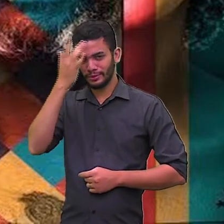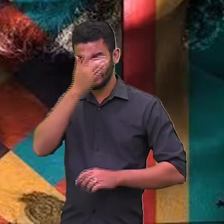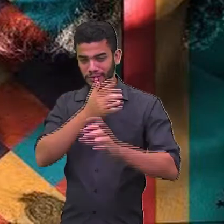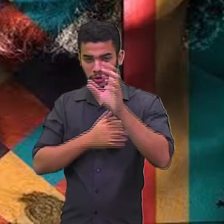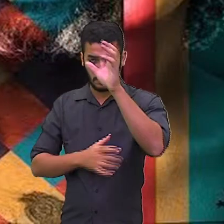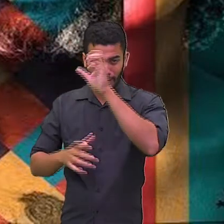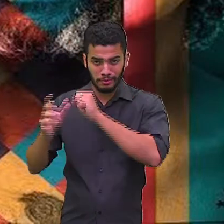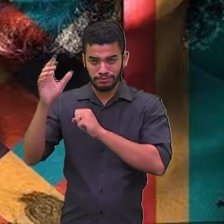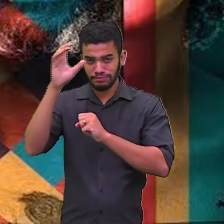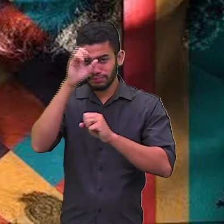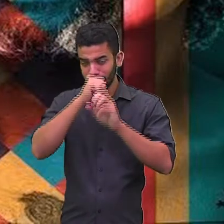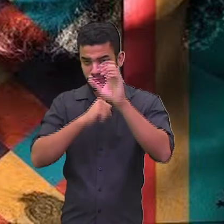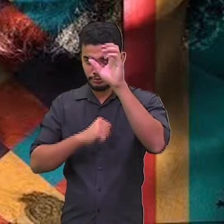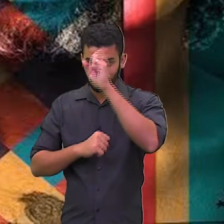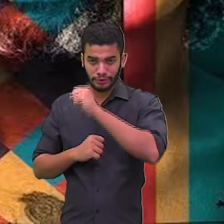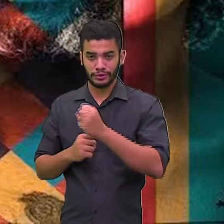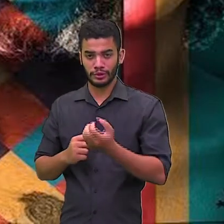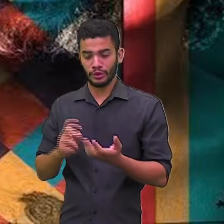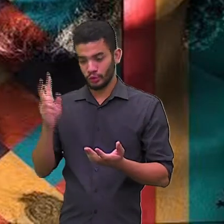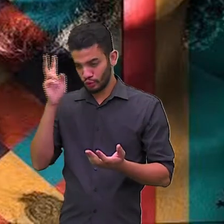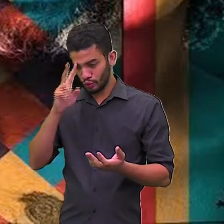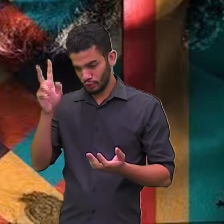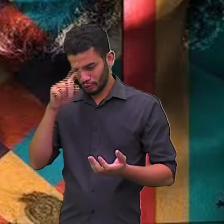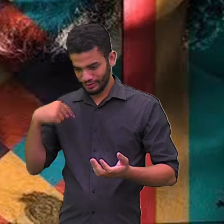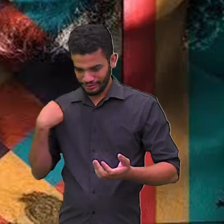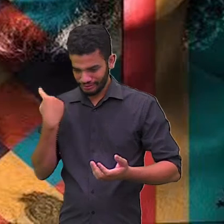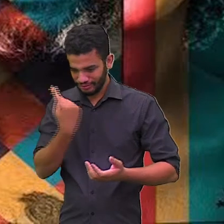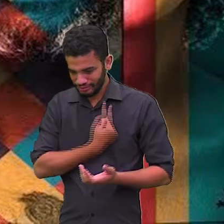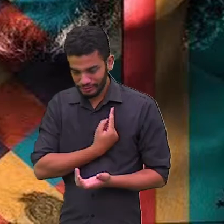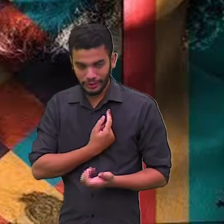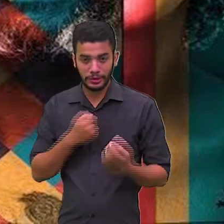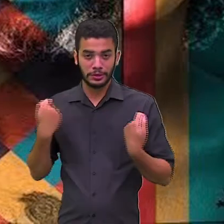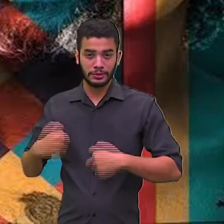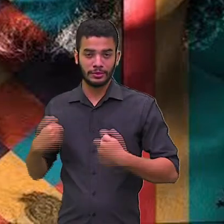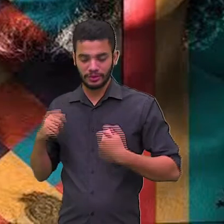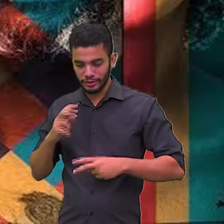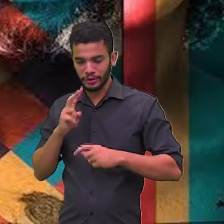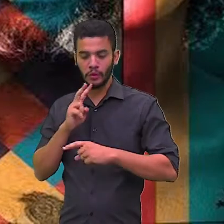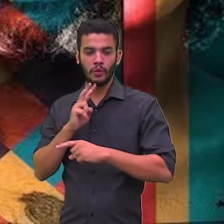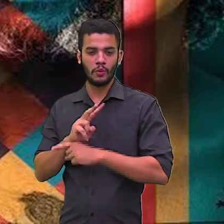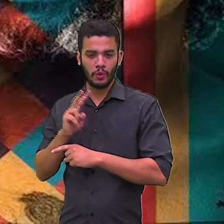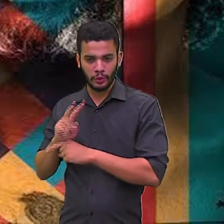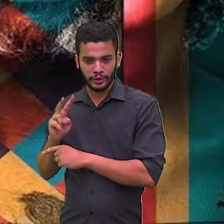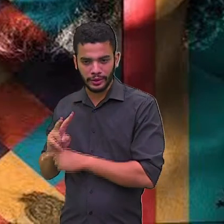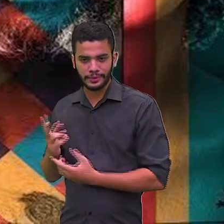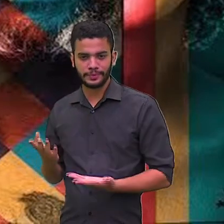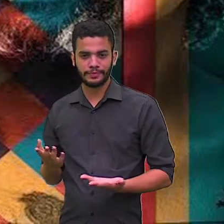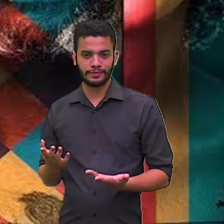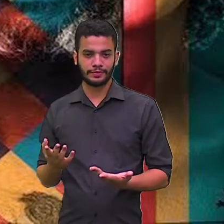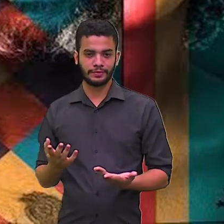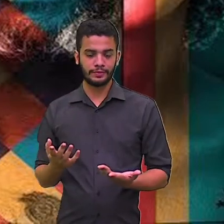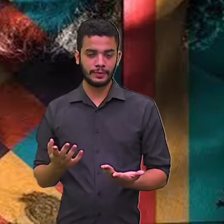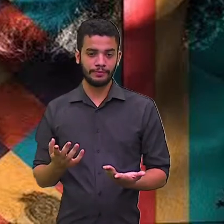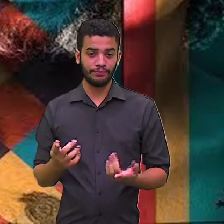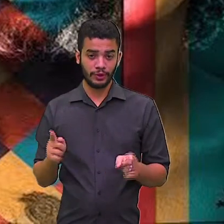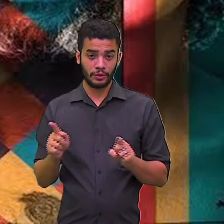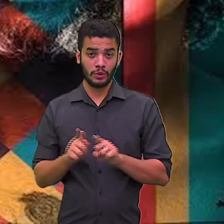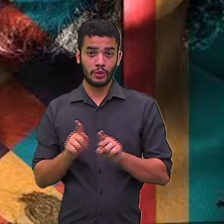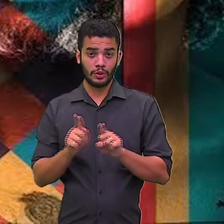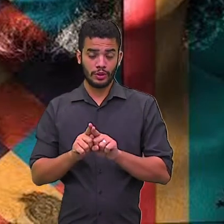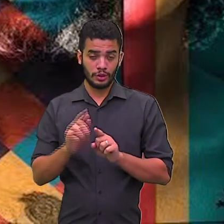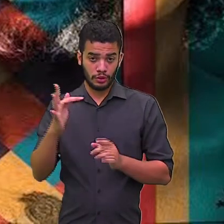da nossa história, tanto os bens materiais quanto os bens imateriais. Garantir que a herança